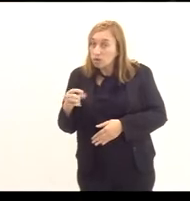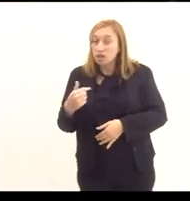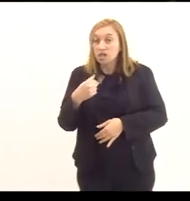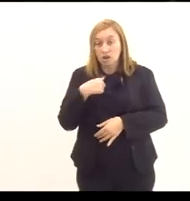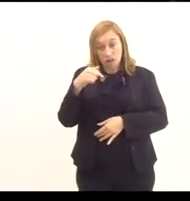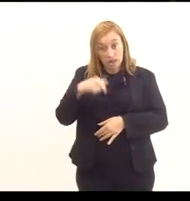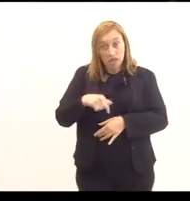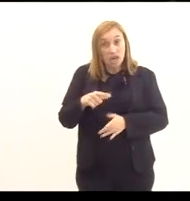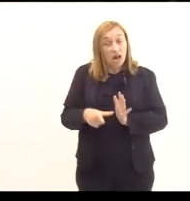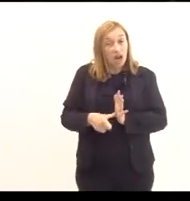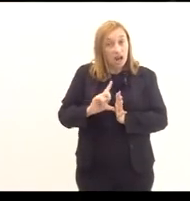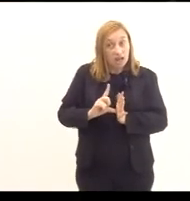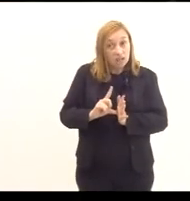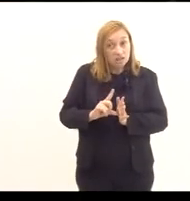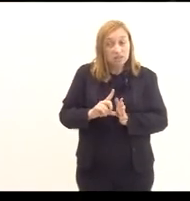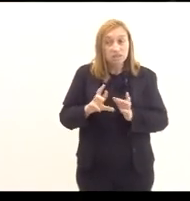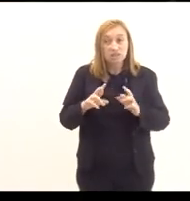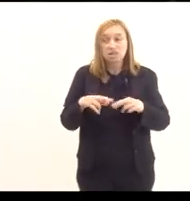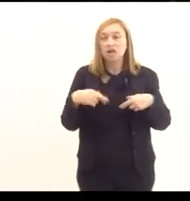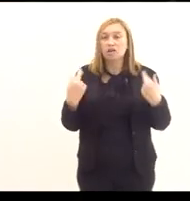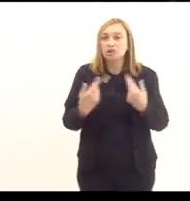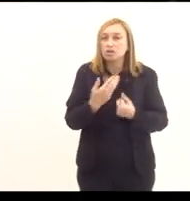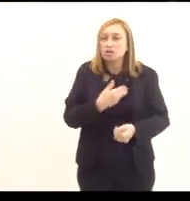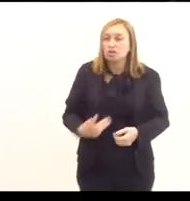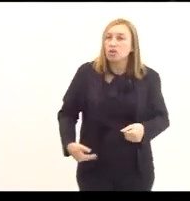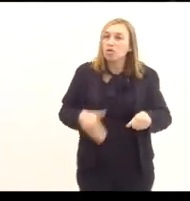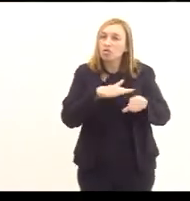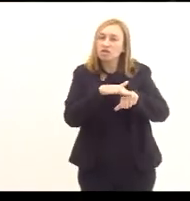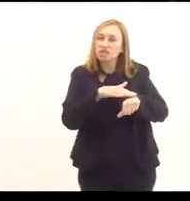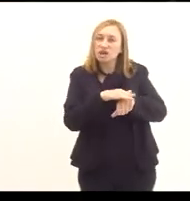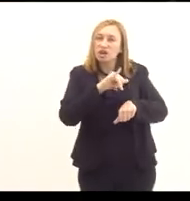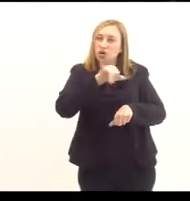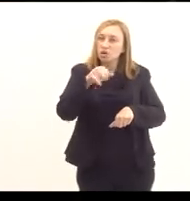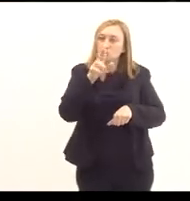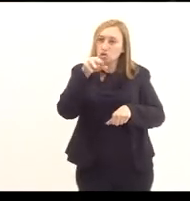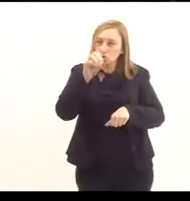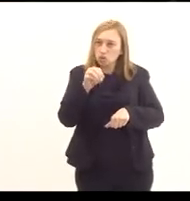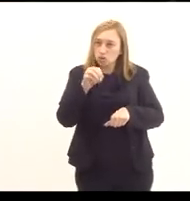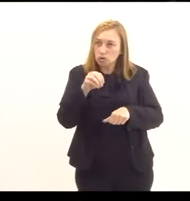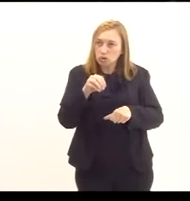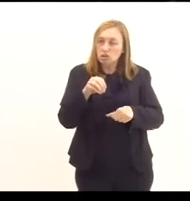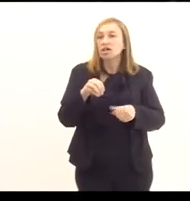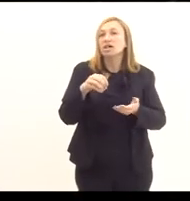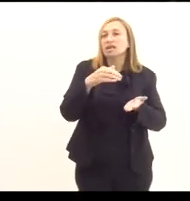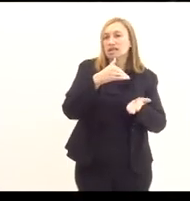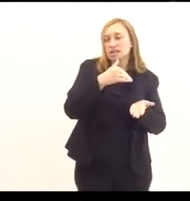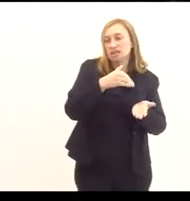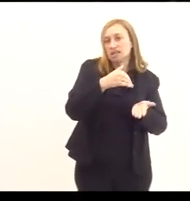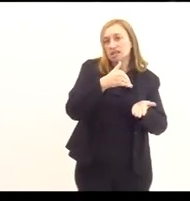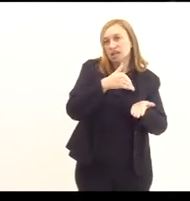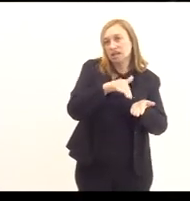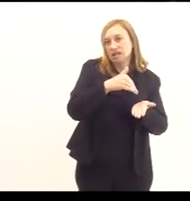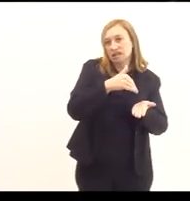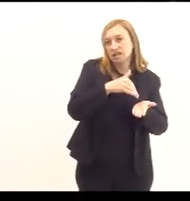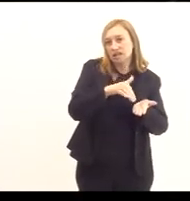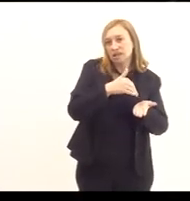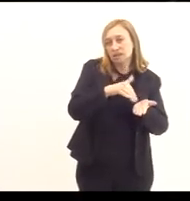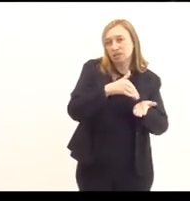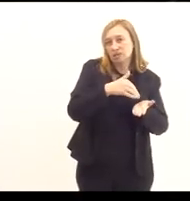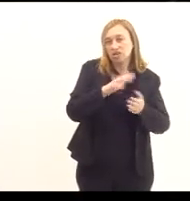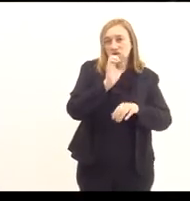eu aqui antes da dessa audiência conversei com o Júlio que é o secretário Estadual de Desenvolvimento Social e direitos humanos